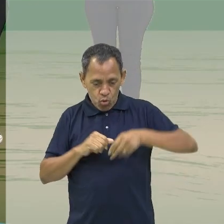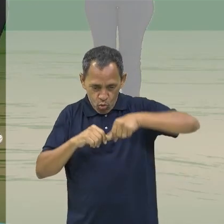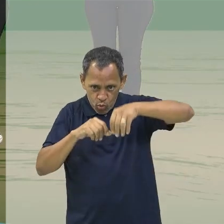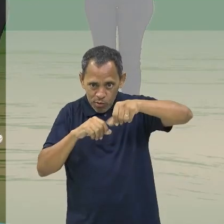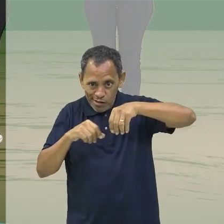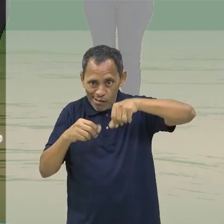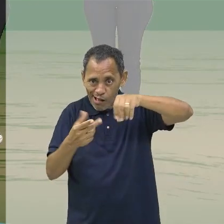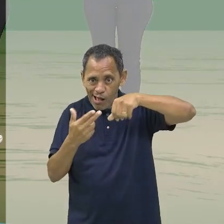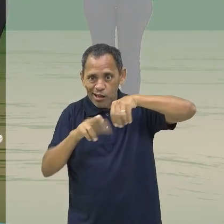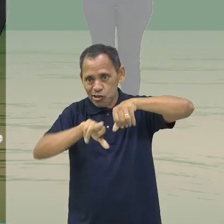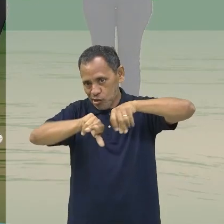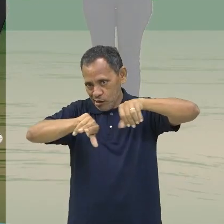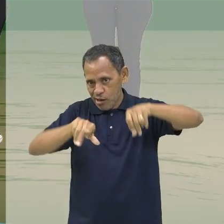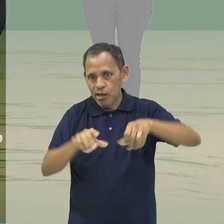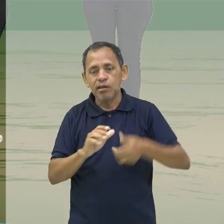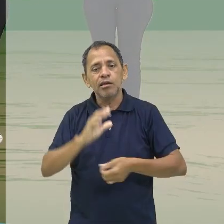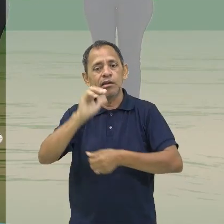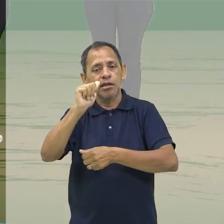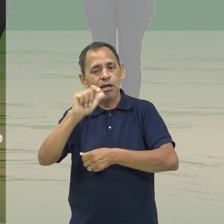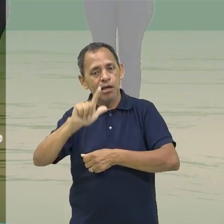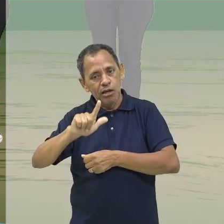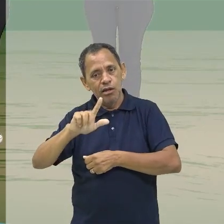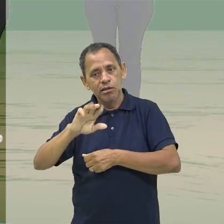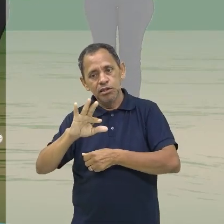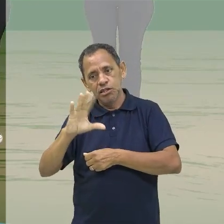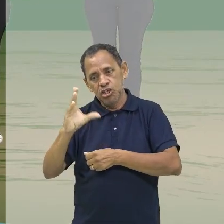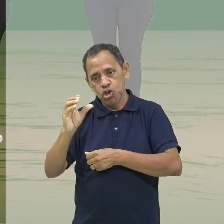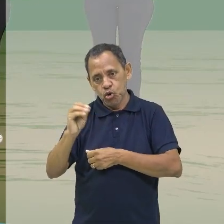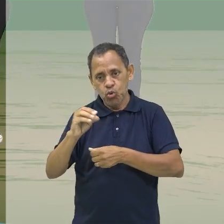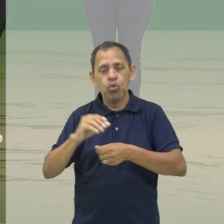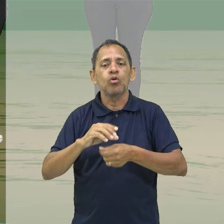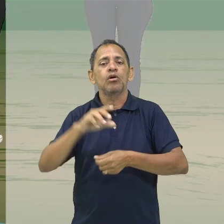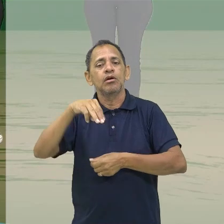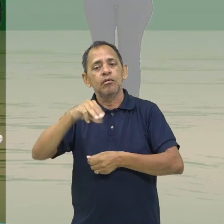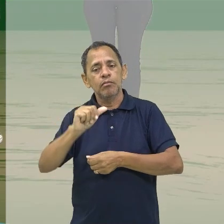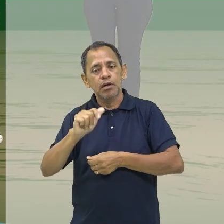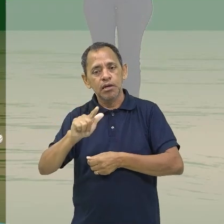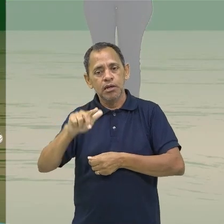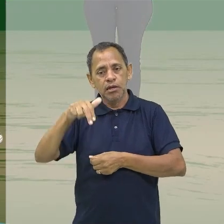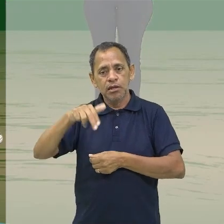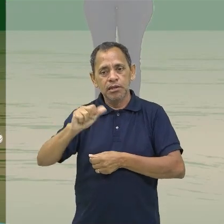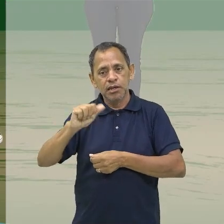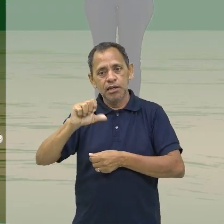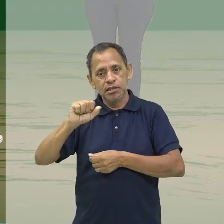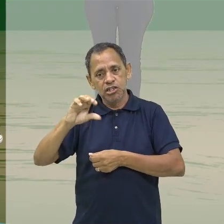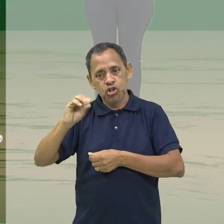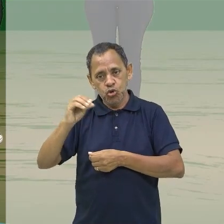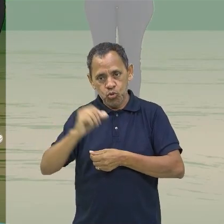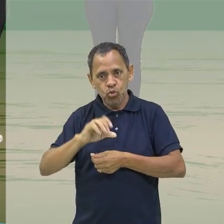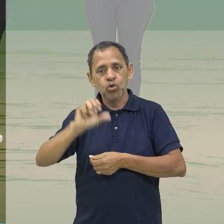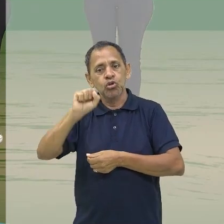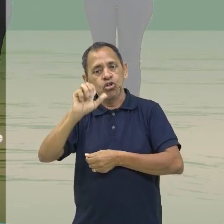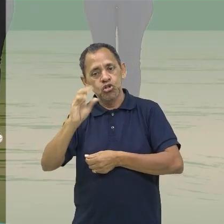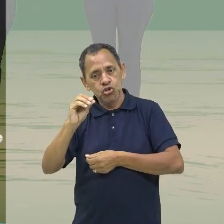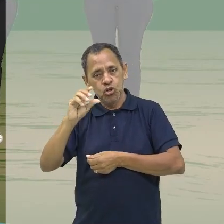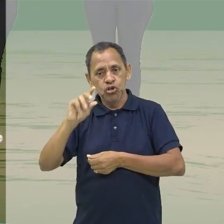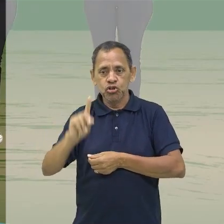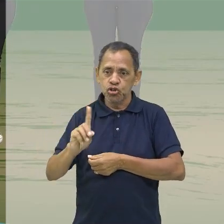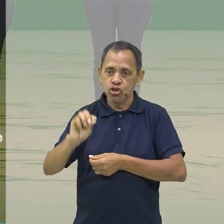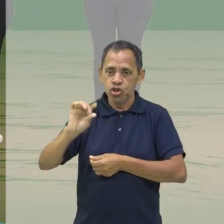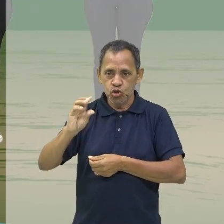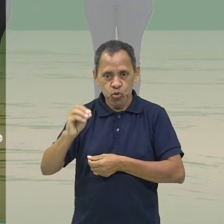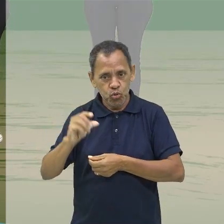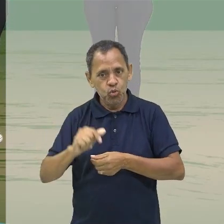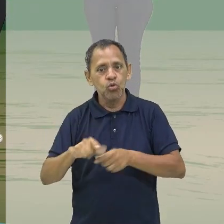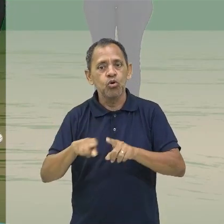é o cálcio e o magnésio, o sódio, o potássio, o cloreto, o sulfato. E